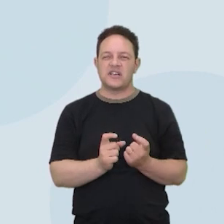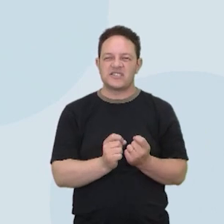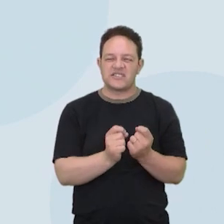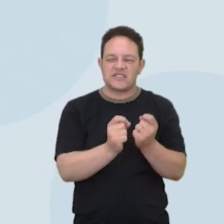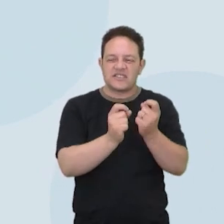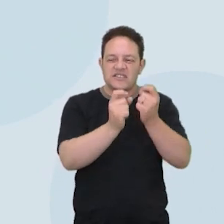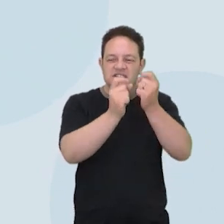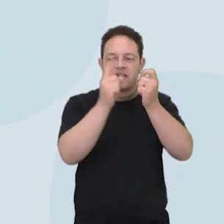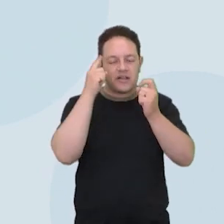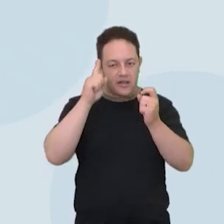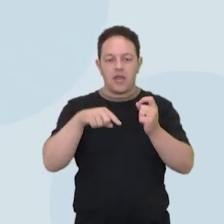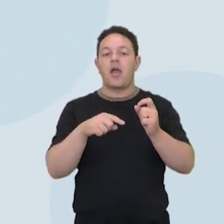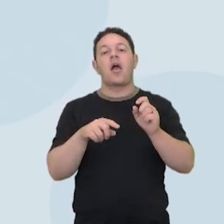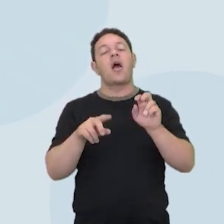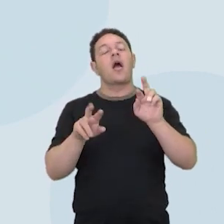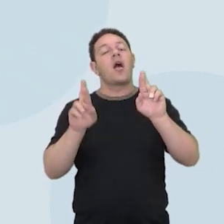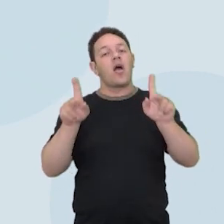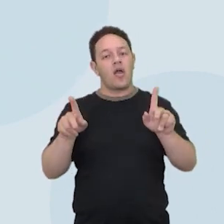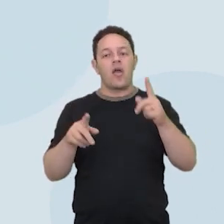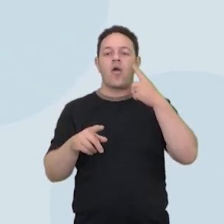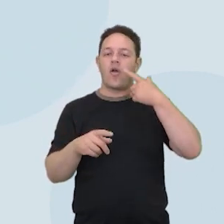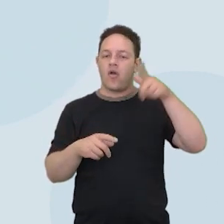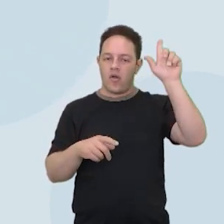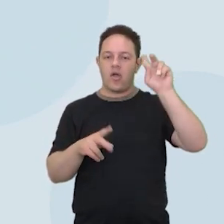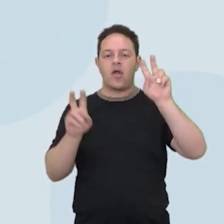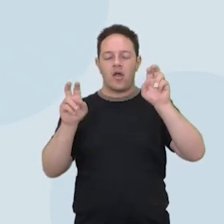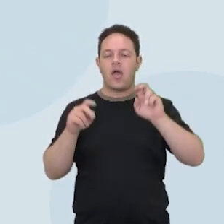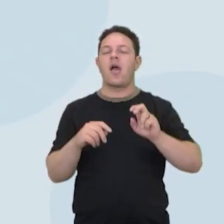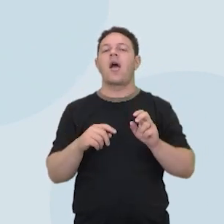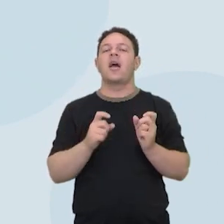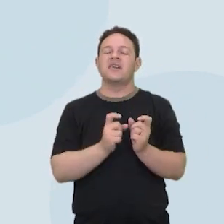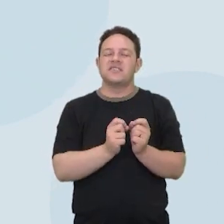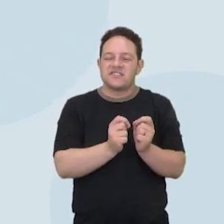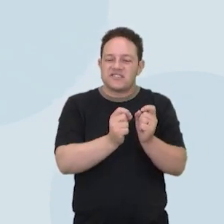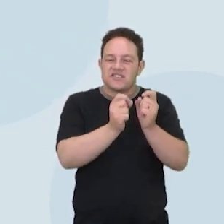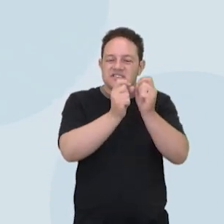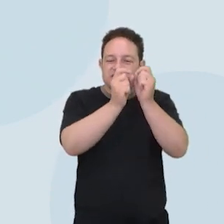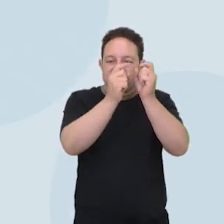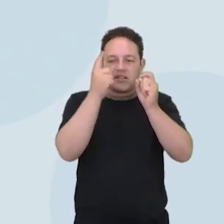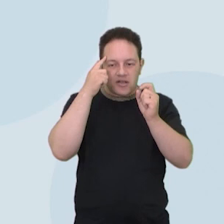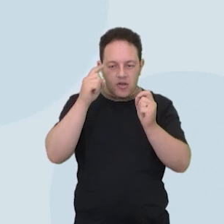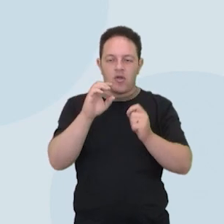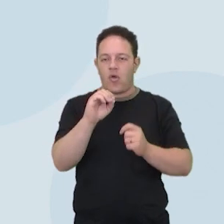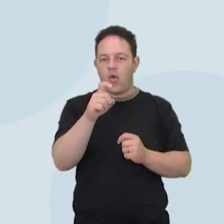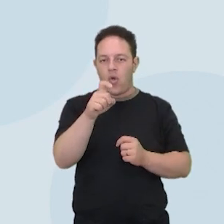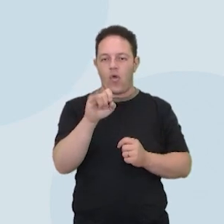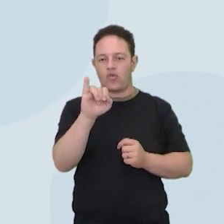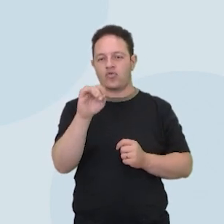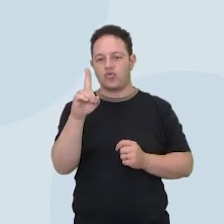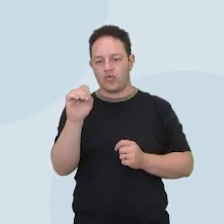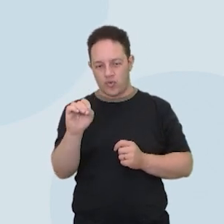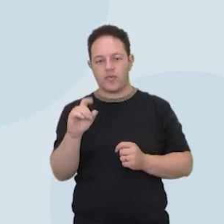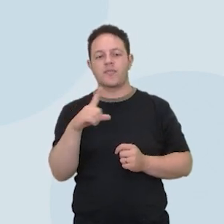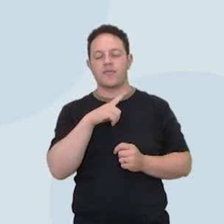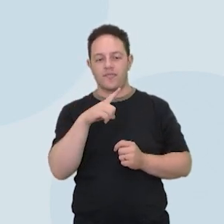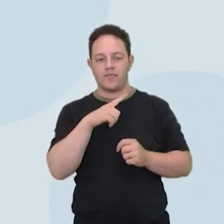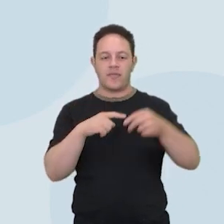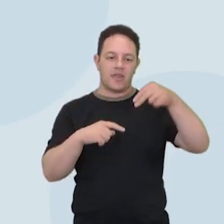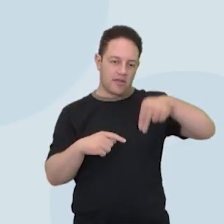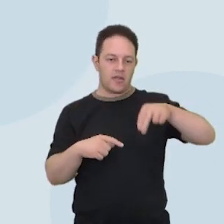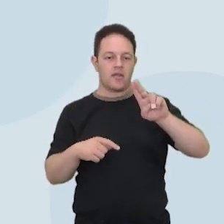então eu não estou falando mais do equilíbrio químico de acidez, mas a gente falando sobre o sulfato de amônio